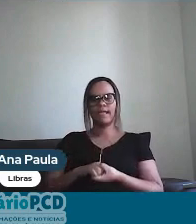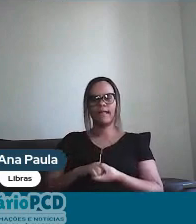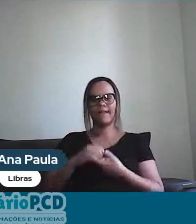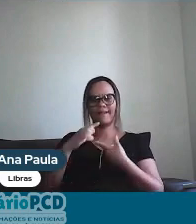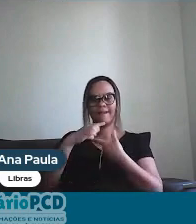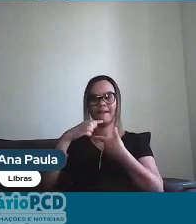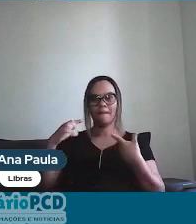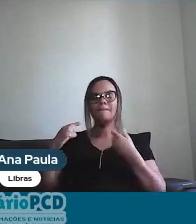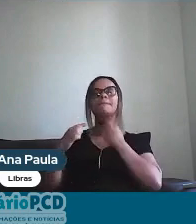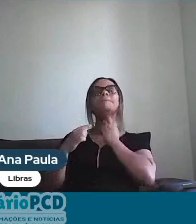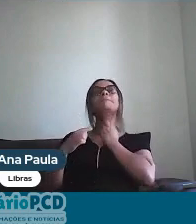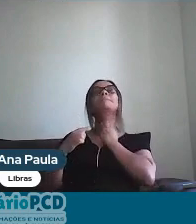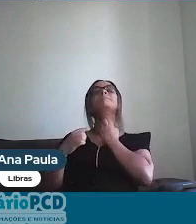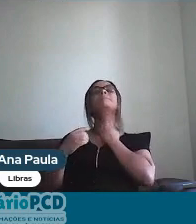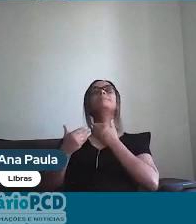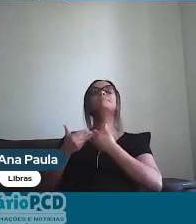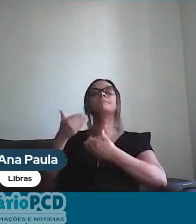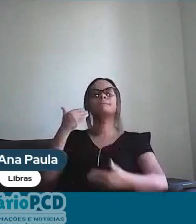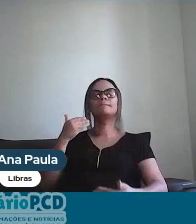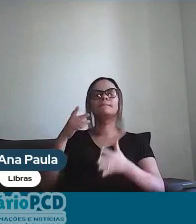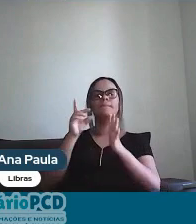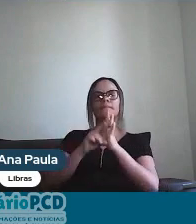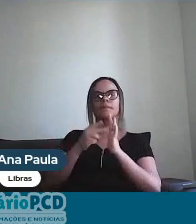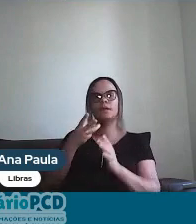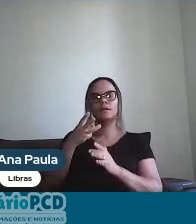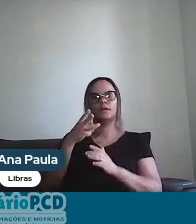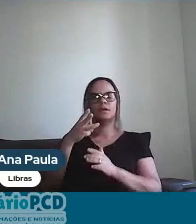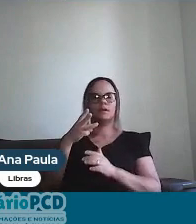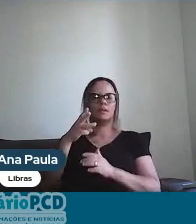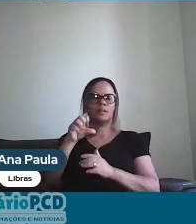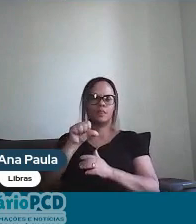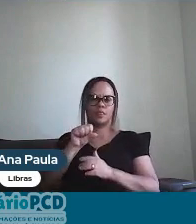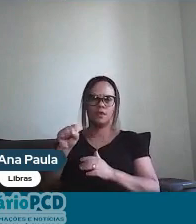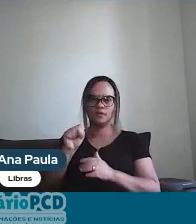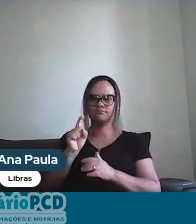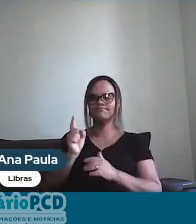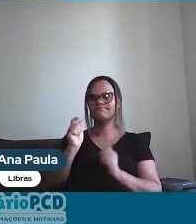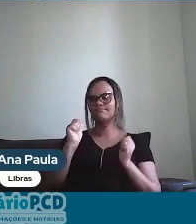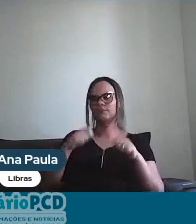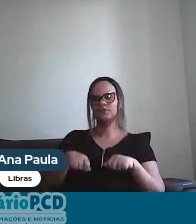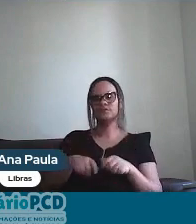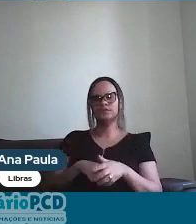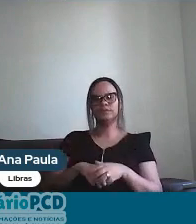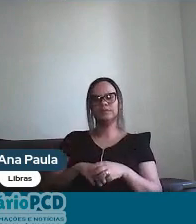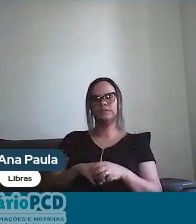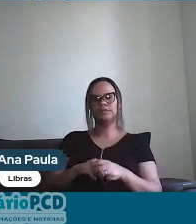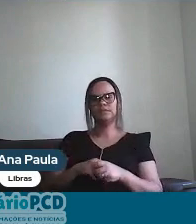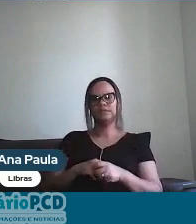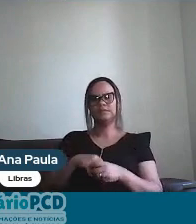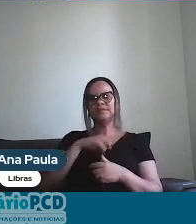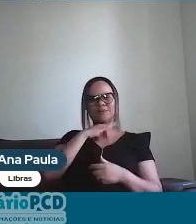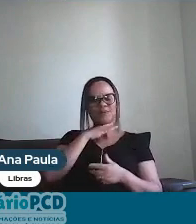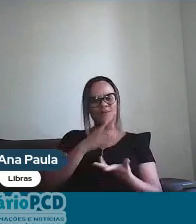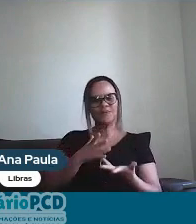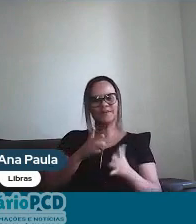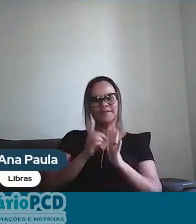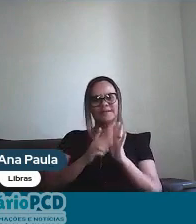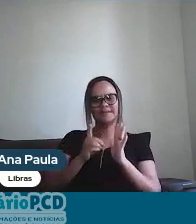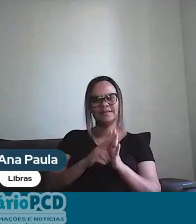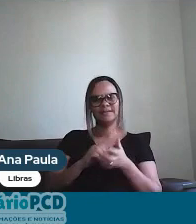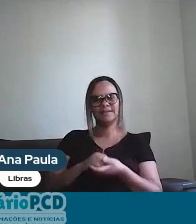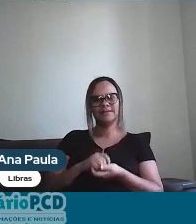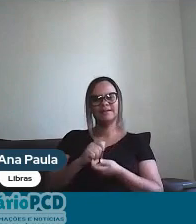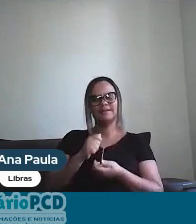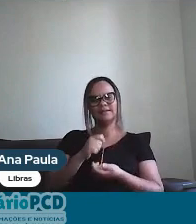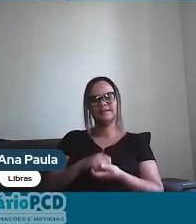aí. Antigamente, só com o decreto 3298, não tinha essa possibilidade. Era muito ruim aquele decreto. Ele ainda existe, porque eu falo